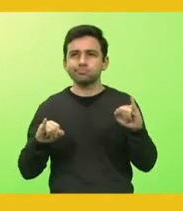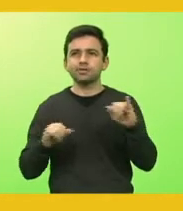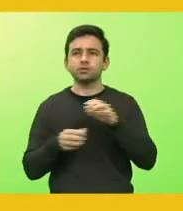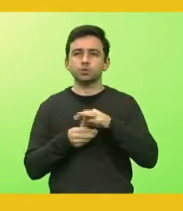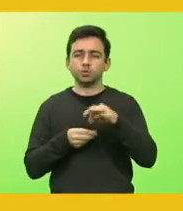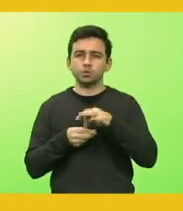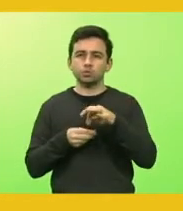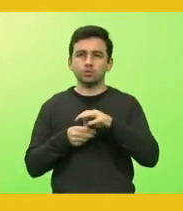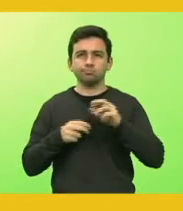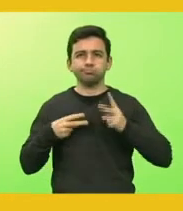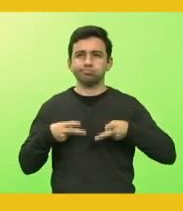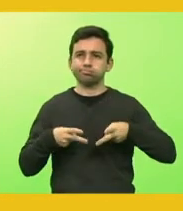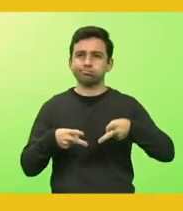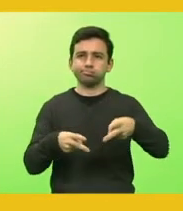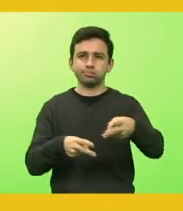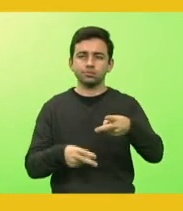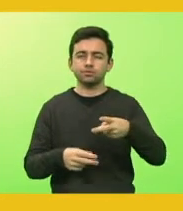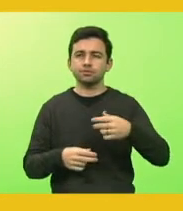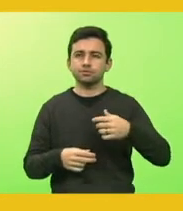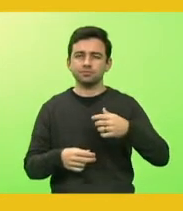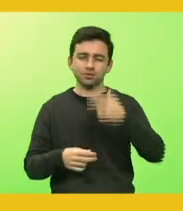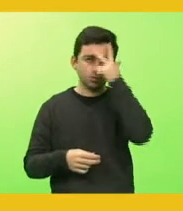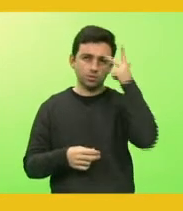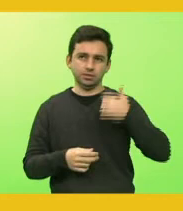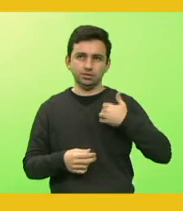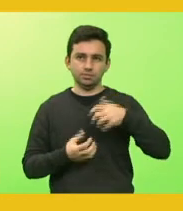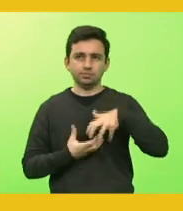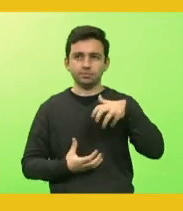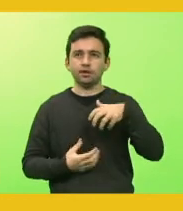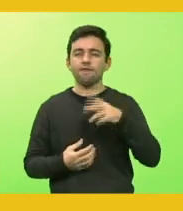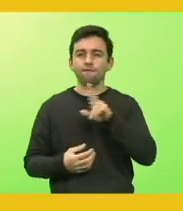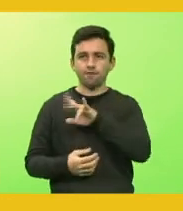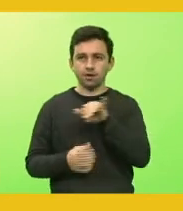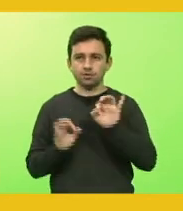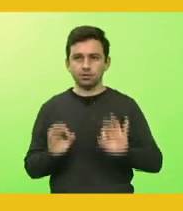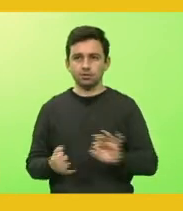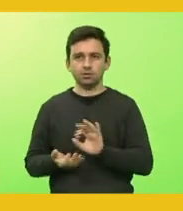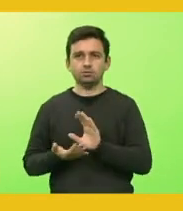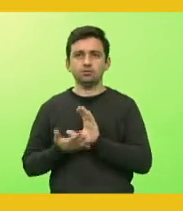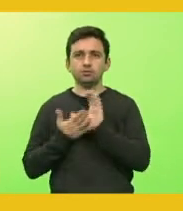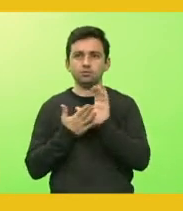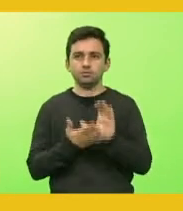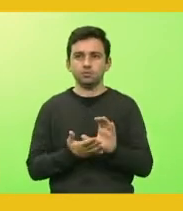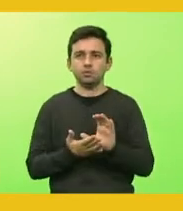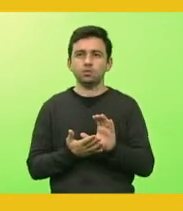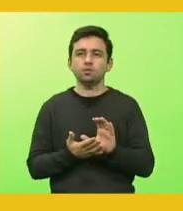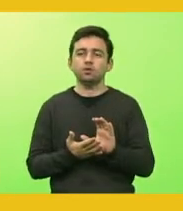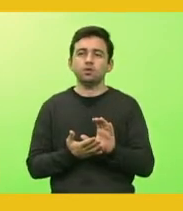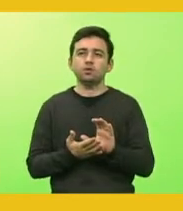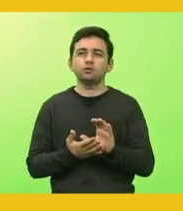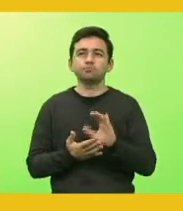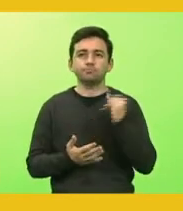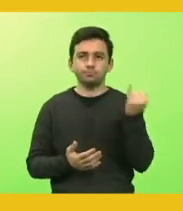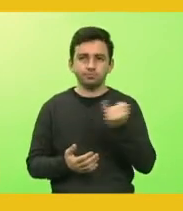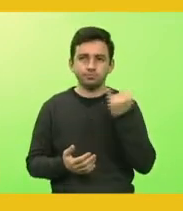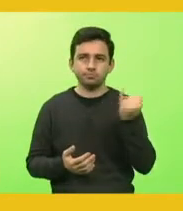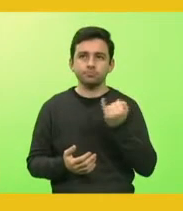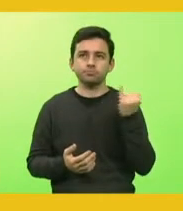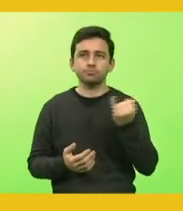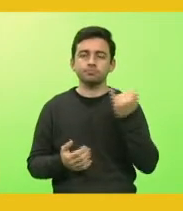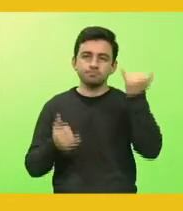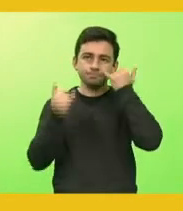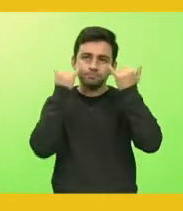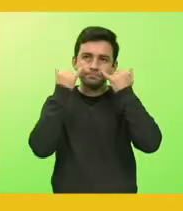longa permanência de idosos vão receber do Ministério da ministra Damares recursos. Importante, uma informação que ela